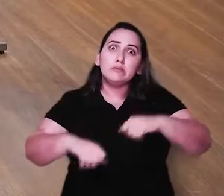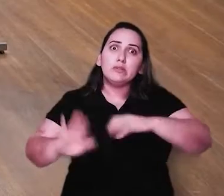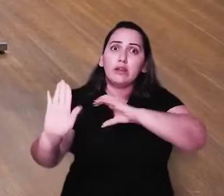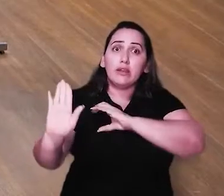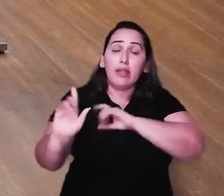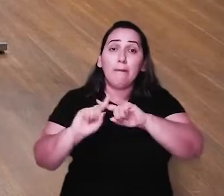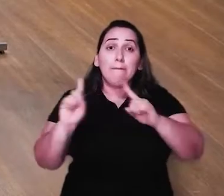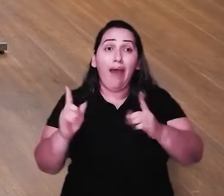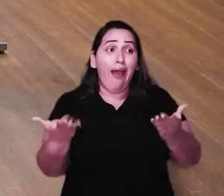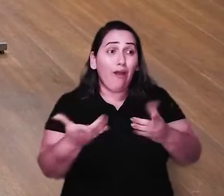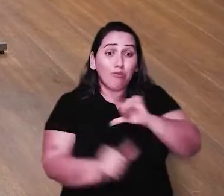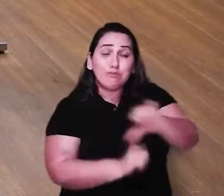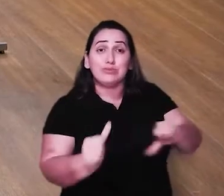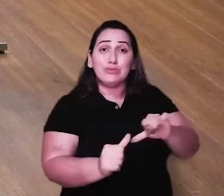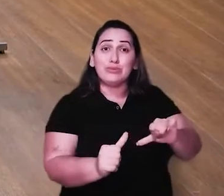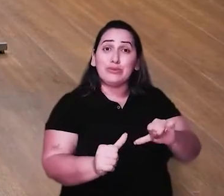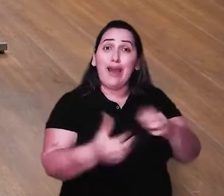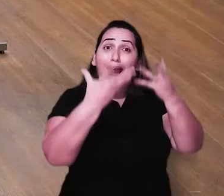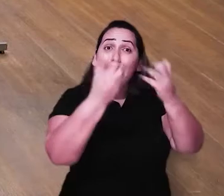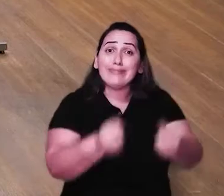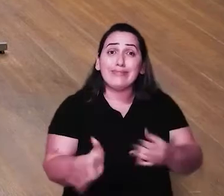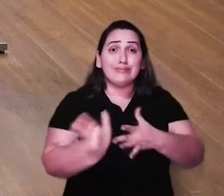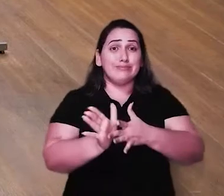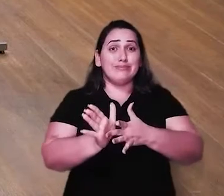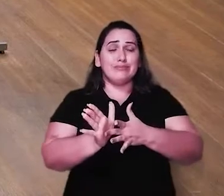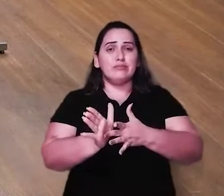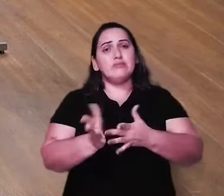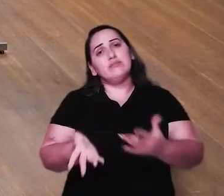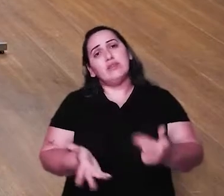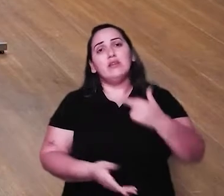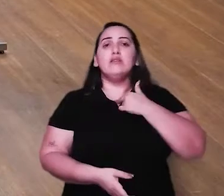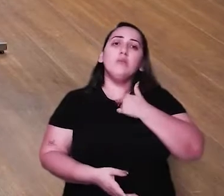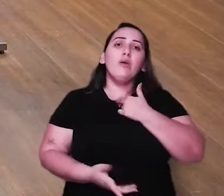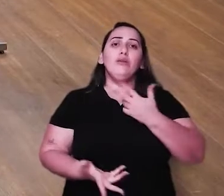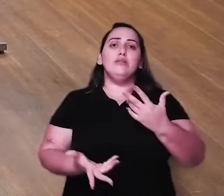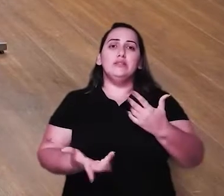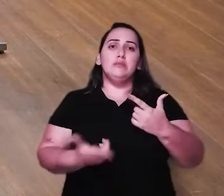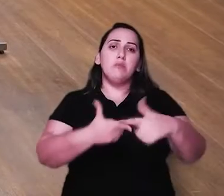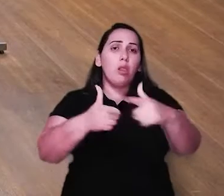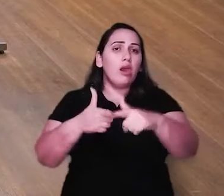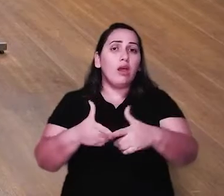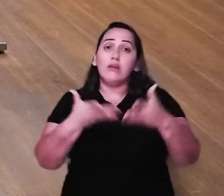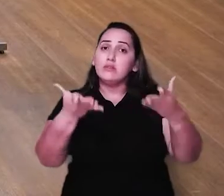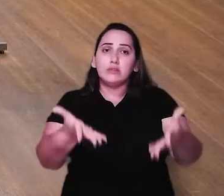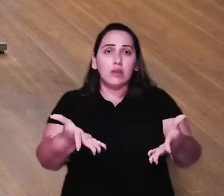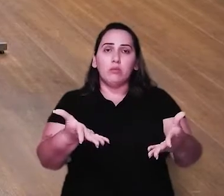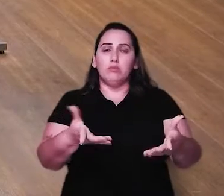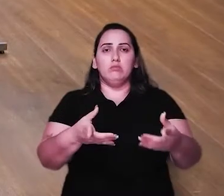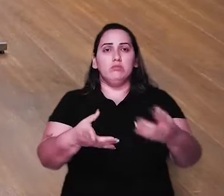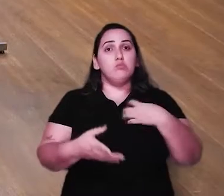mandato eletivo e eventualmente perderam ante a existência dentro do seu partido de fraude, a cota